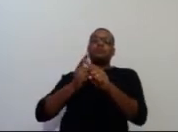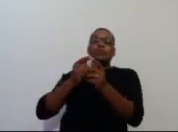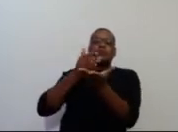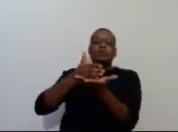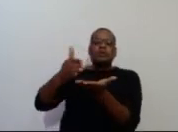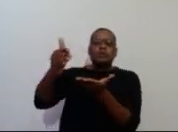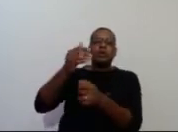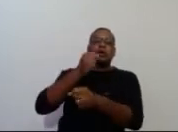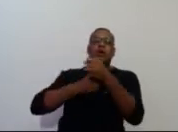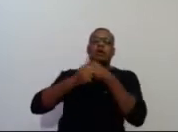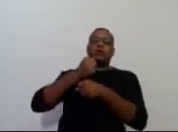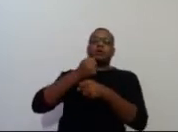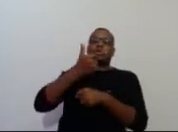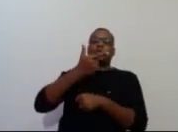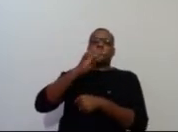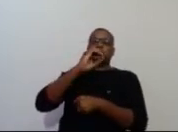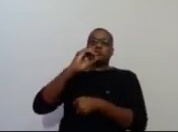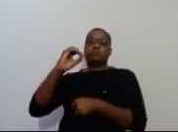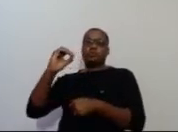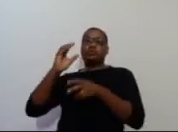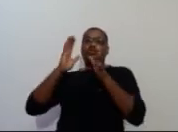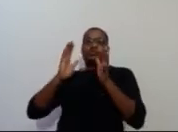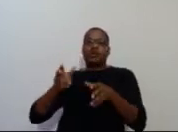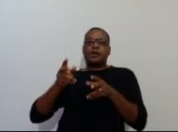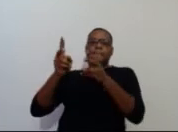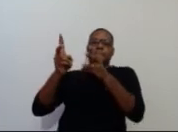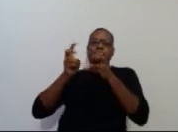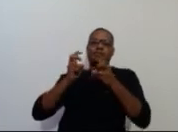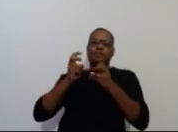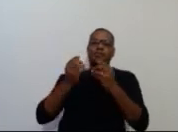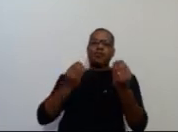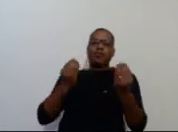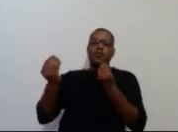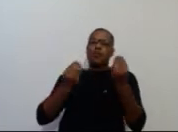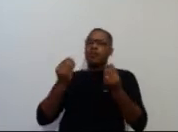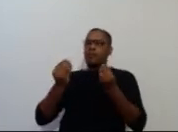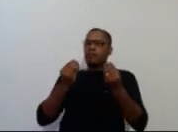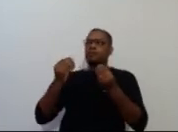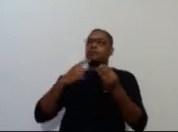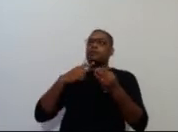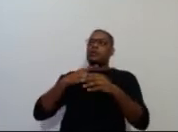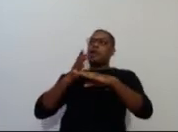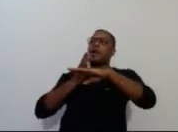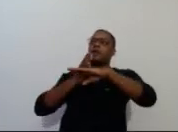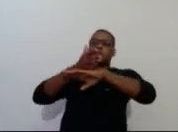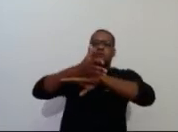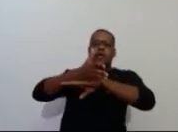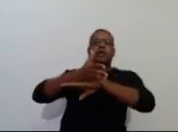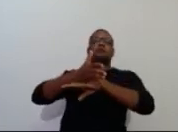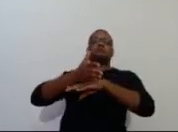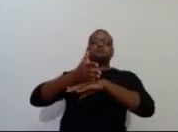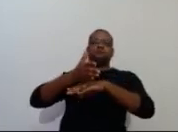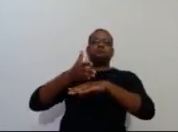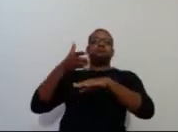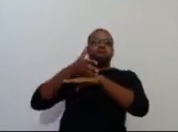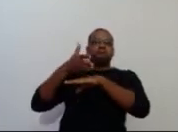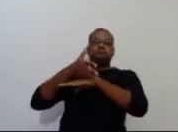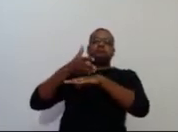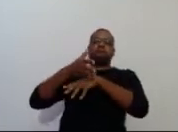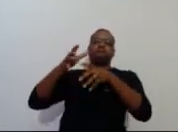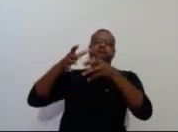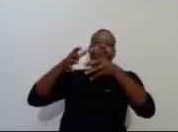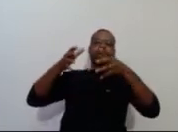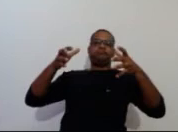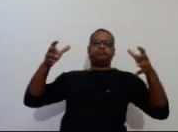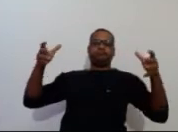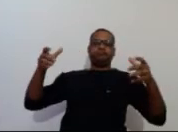vinha crescendo. O SENAC atua com nível médio de renda, né? Médio e baixo